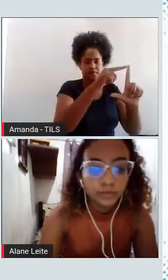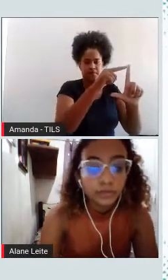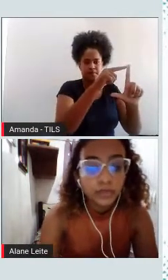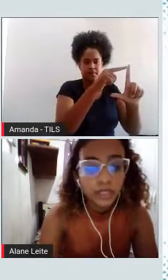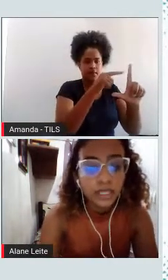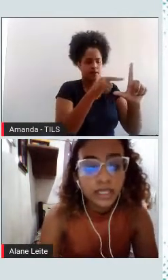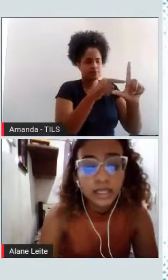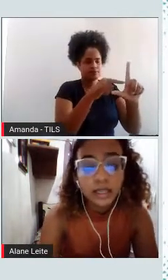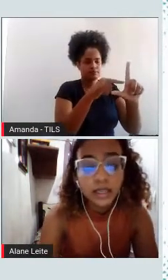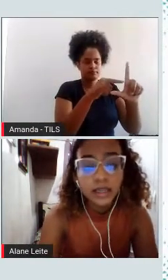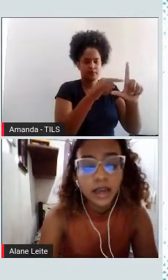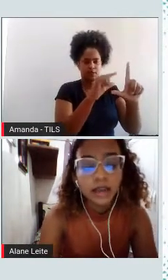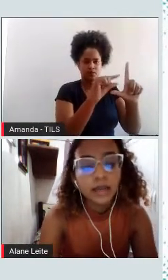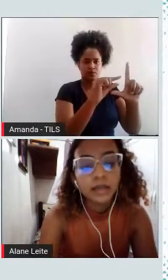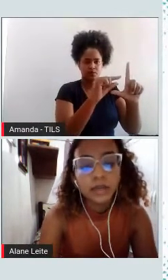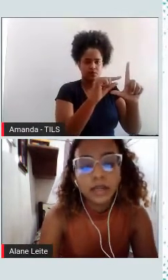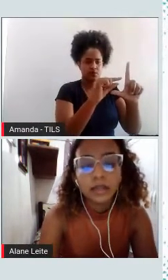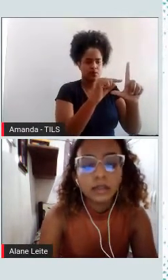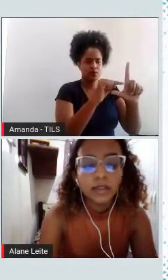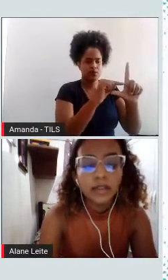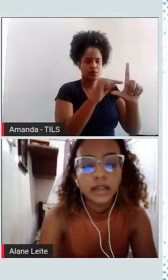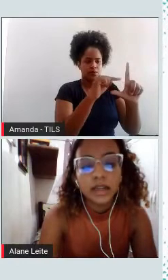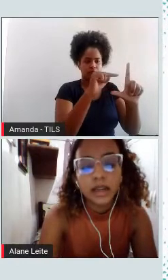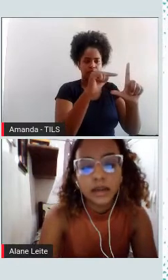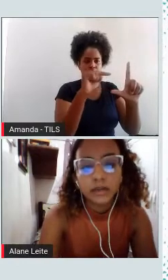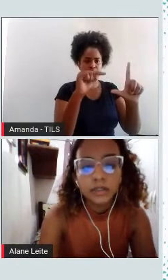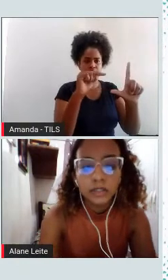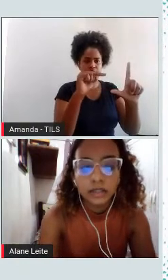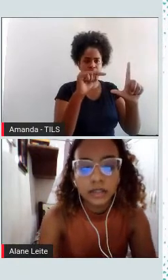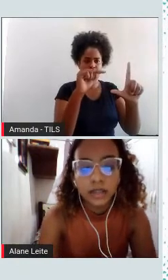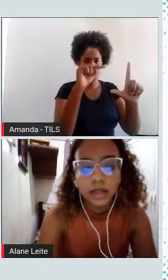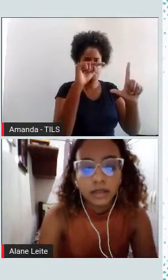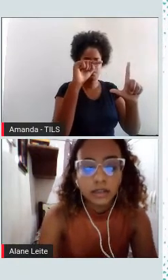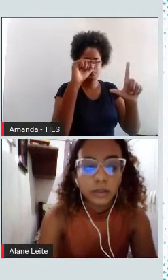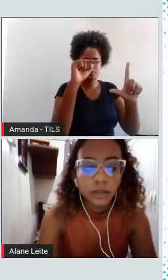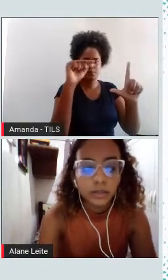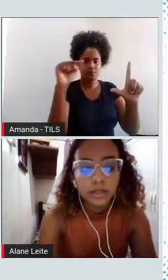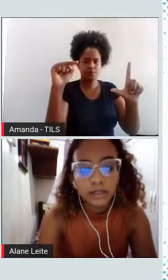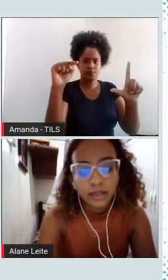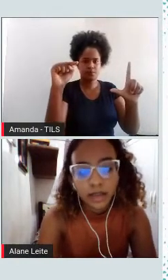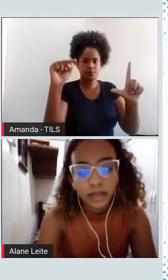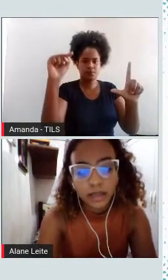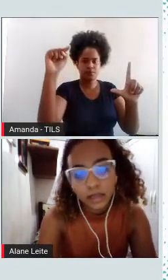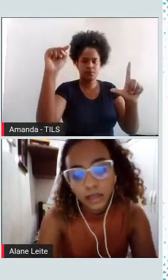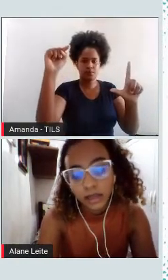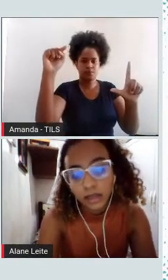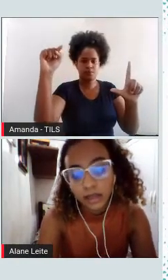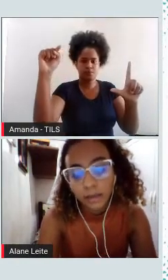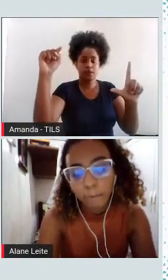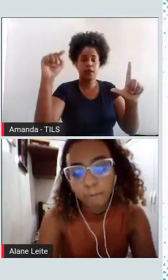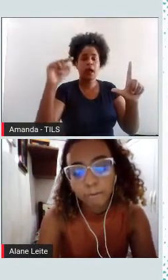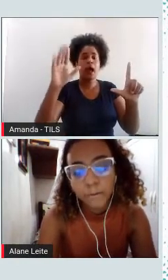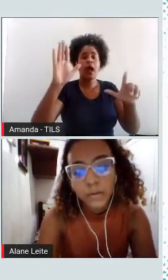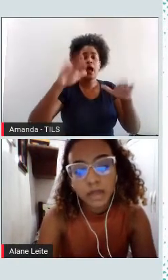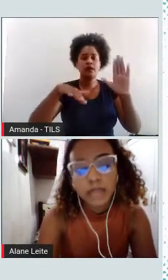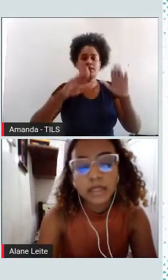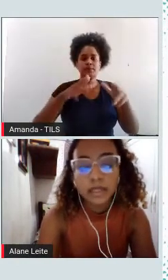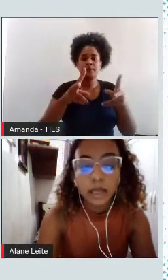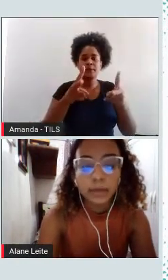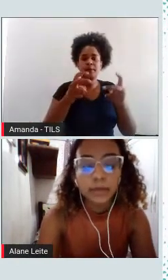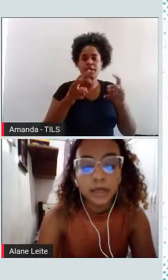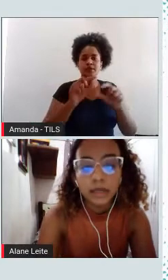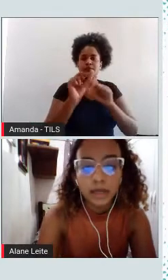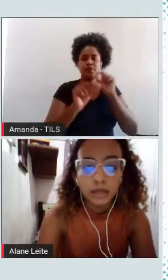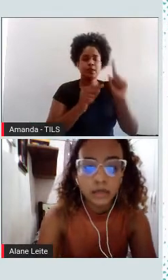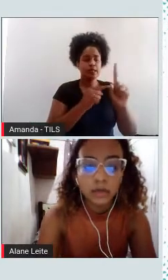ponto em que a temperatura ela não varia, ela é constante. Vocês podem observar essa